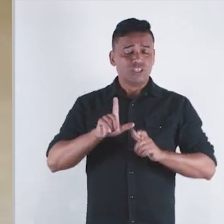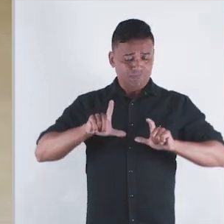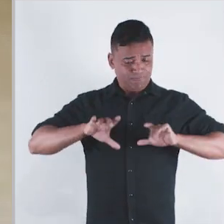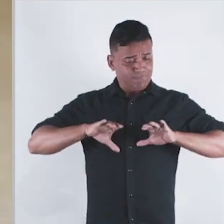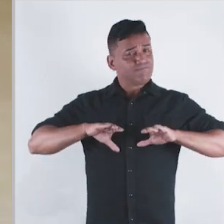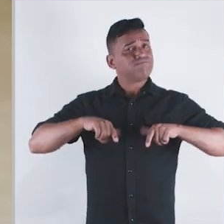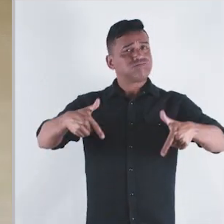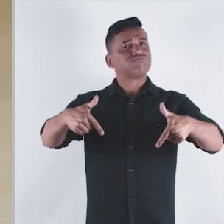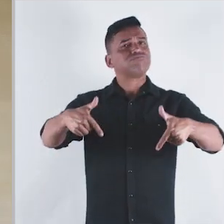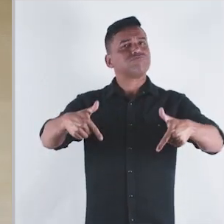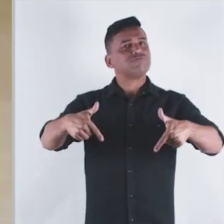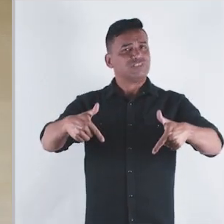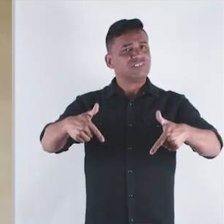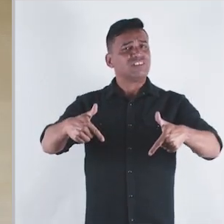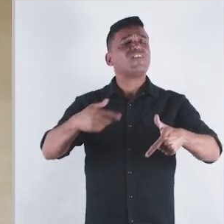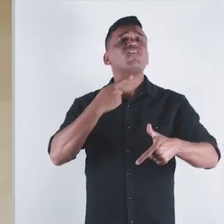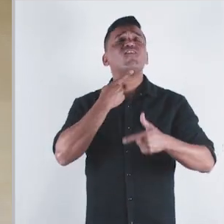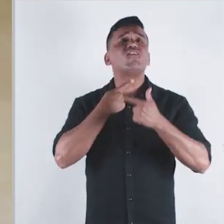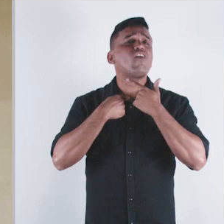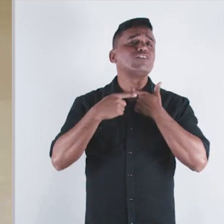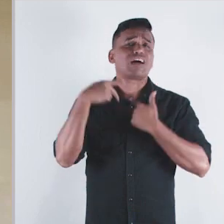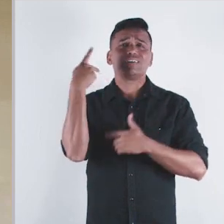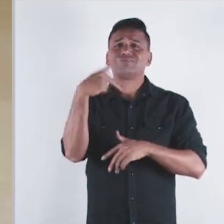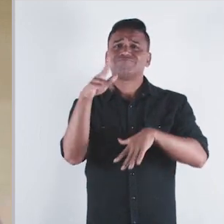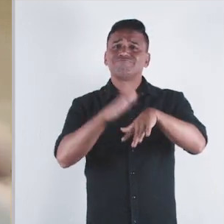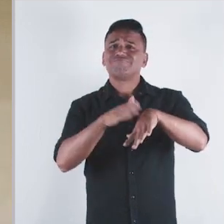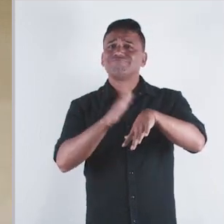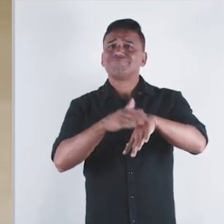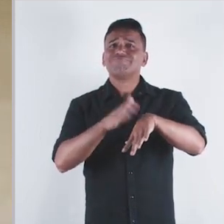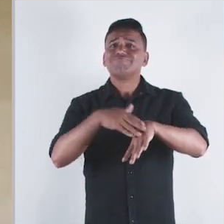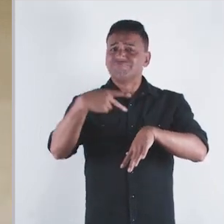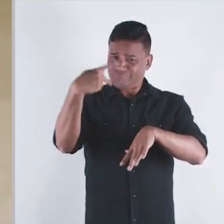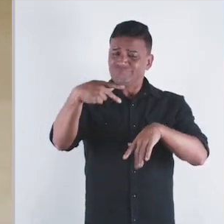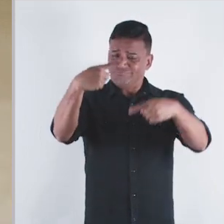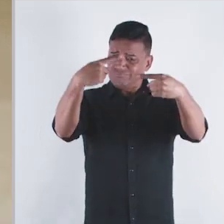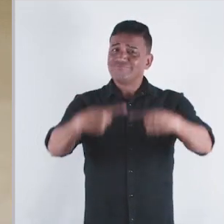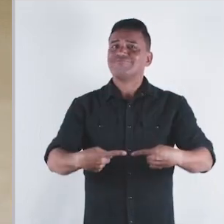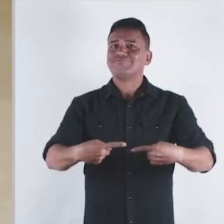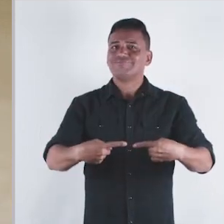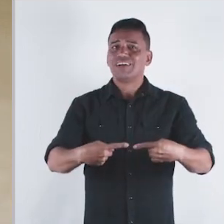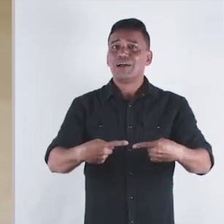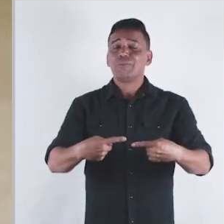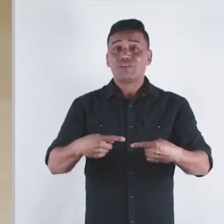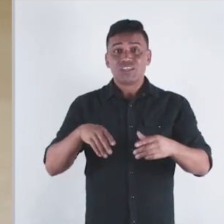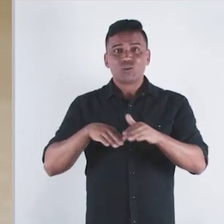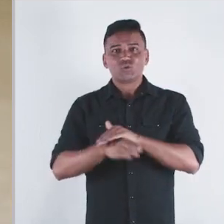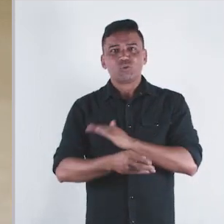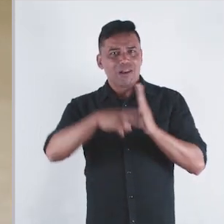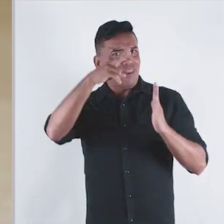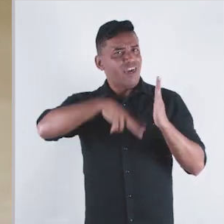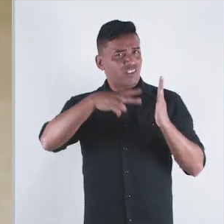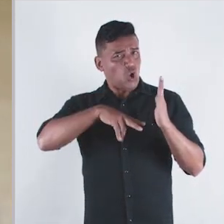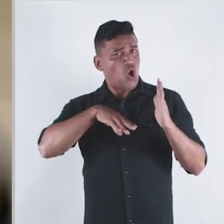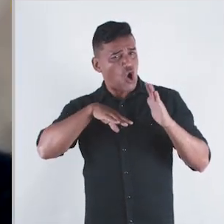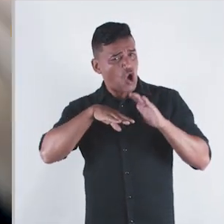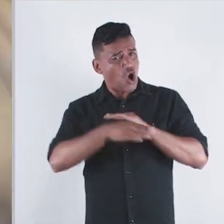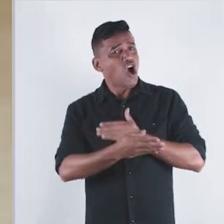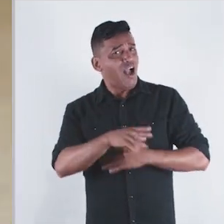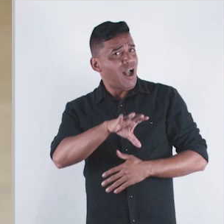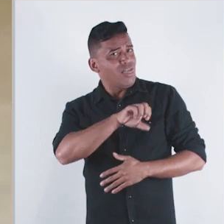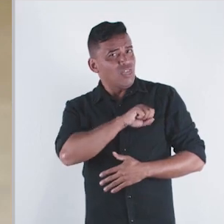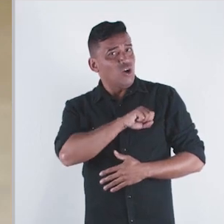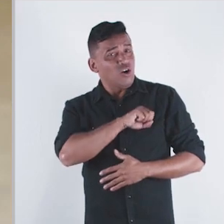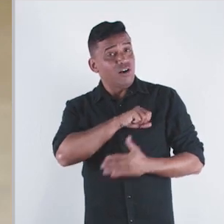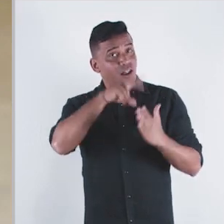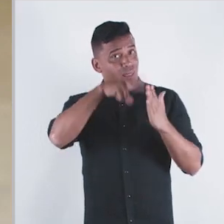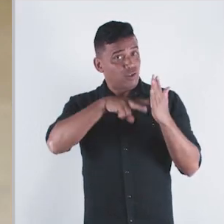disposição e disponibilidade de ser confrontado enquanto leitor. Seja enquanto